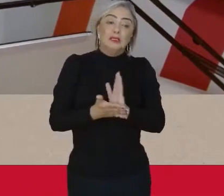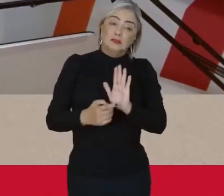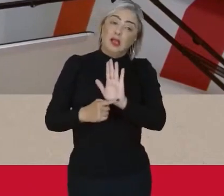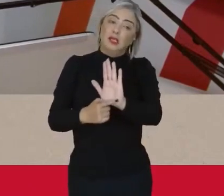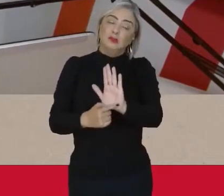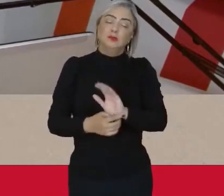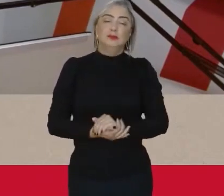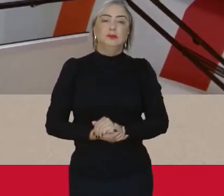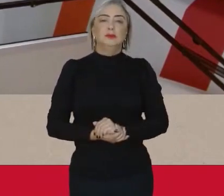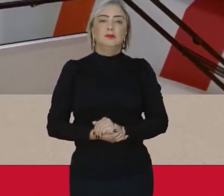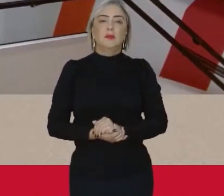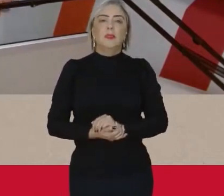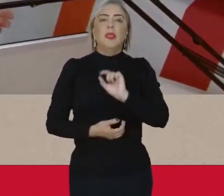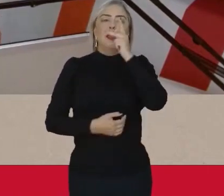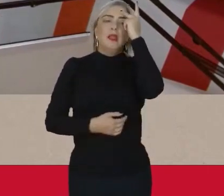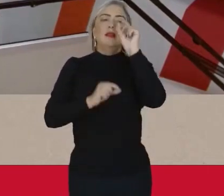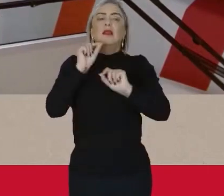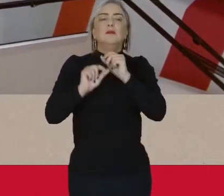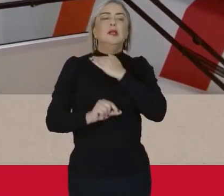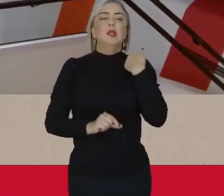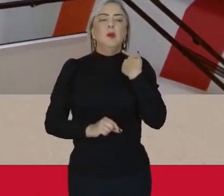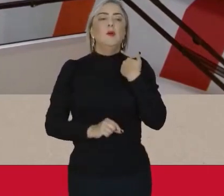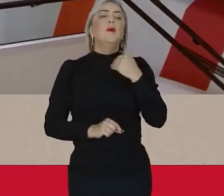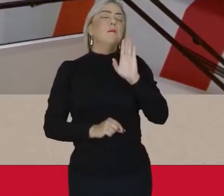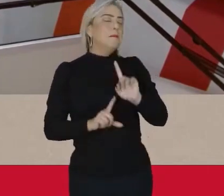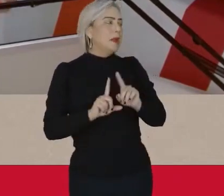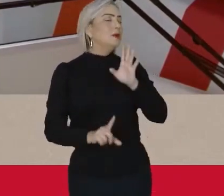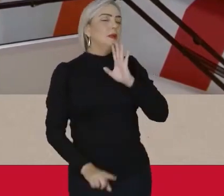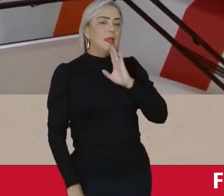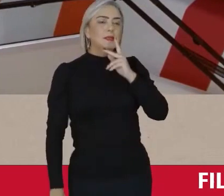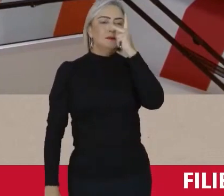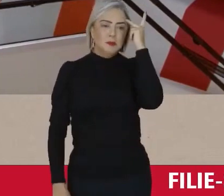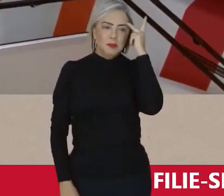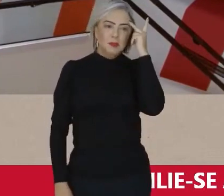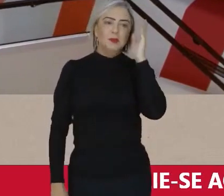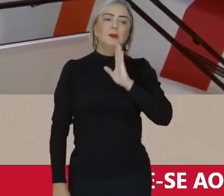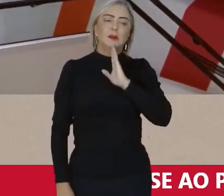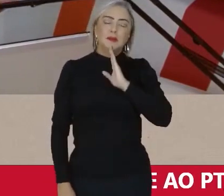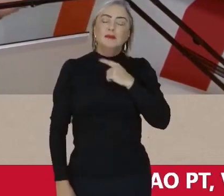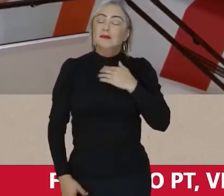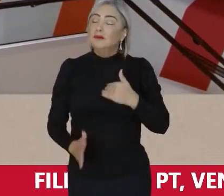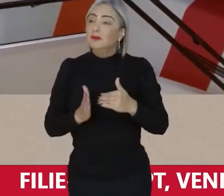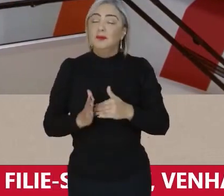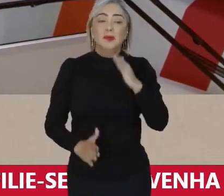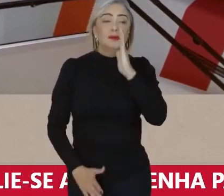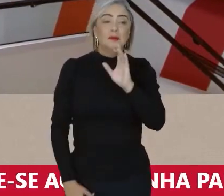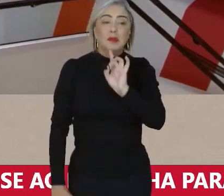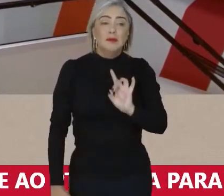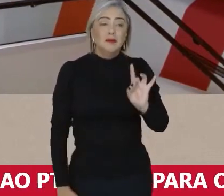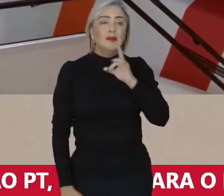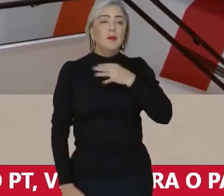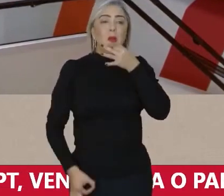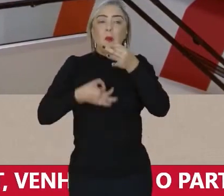ajuda um pouco. Sem dúvida, quem não perdeu alguém, conhece alguém que perdeu, né? Então a gente vê que todos os brasileiros têm